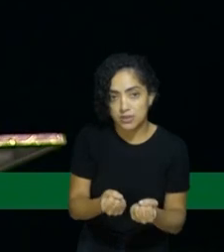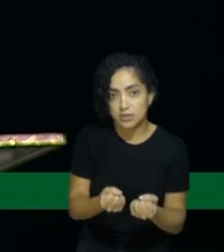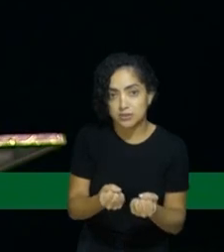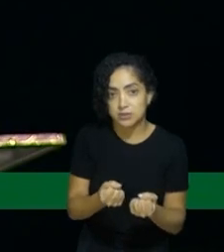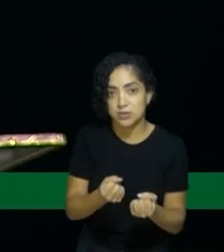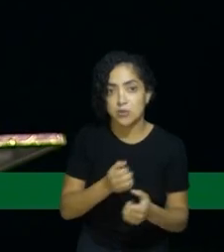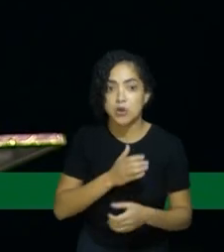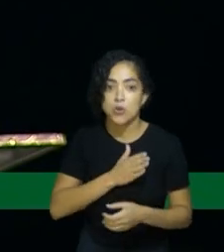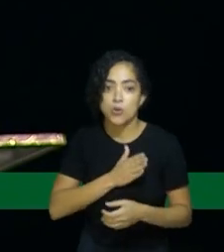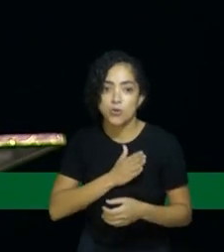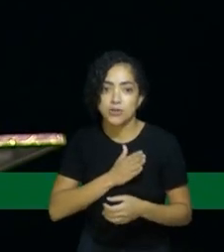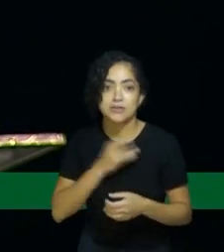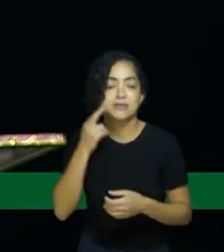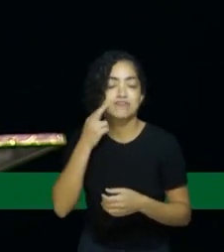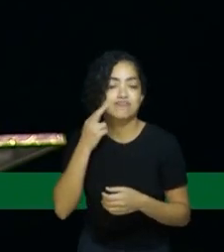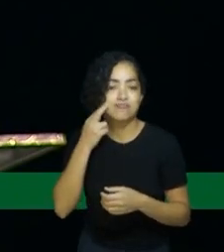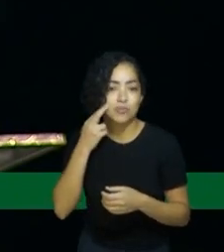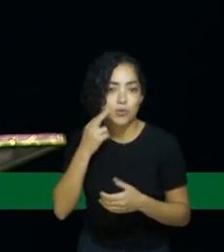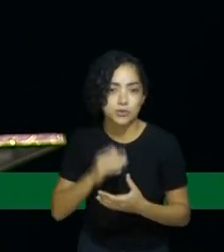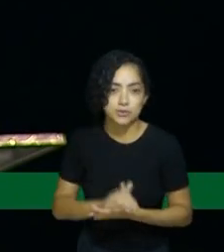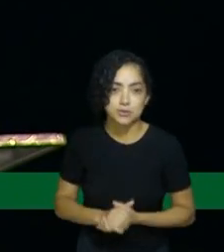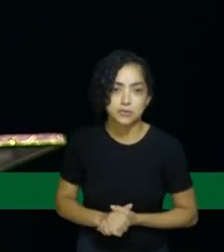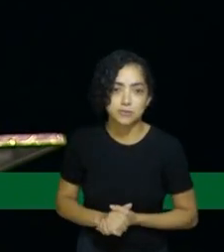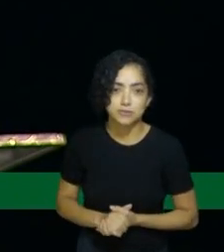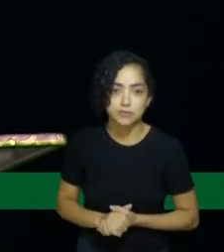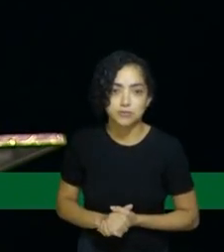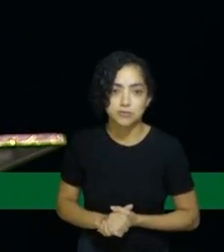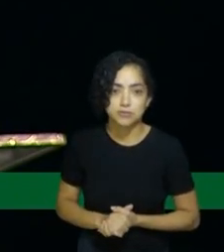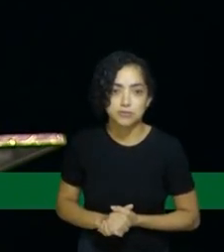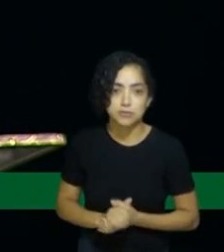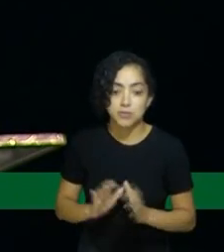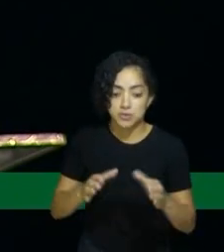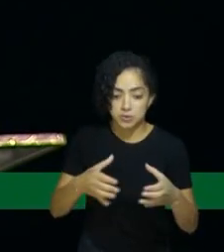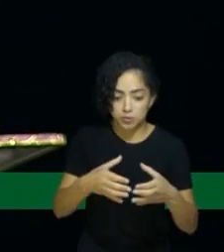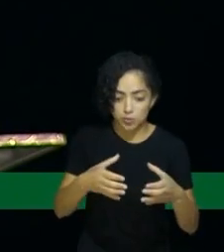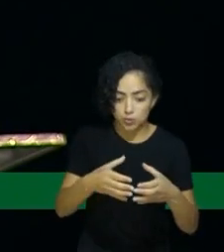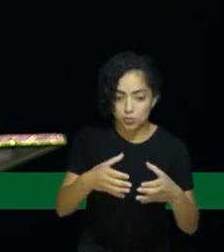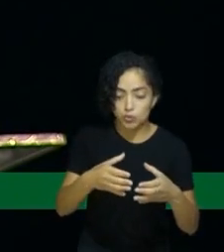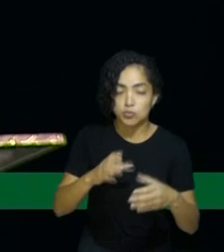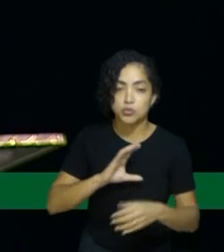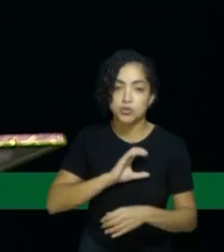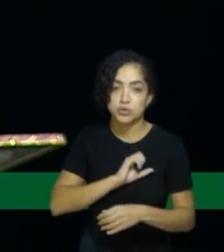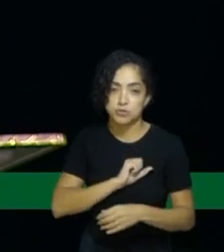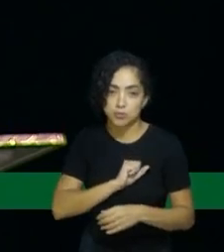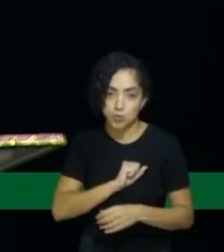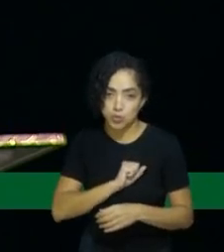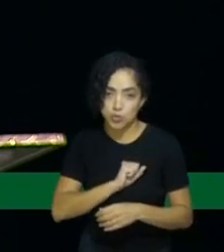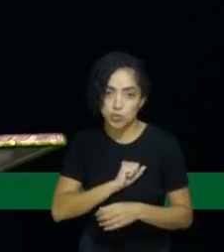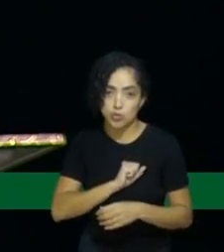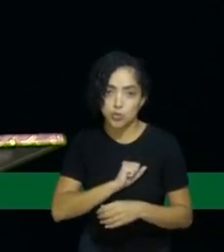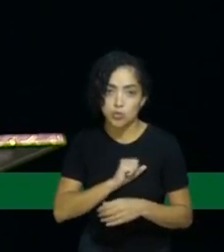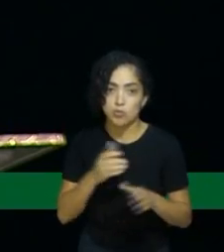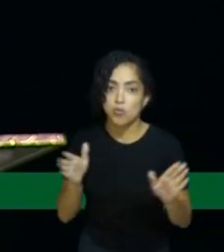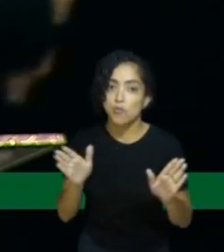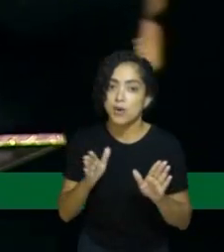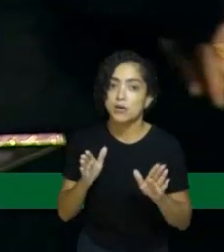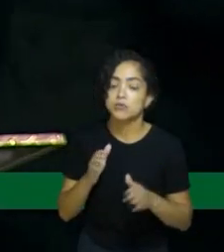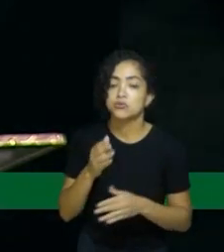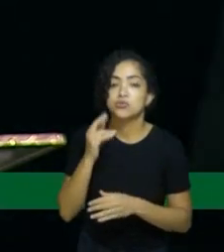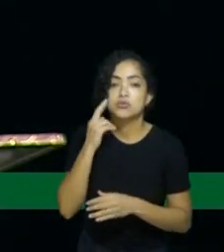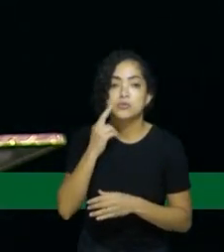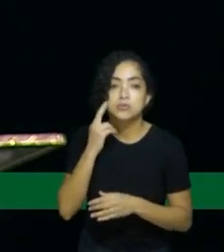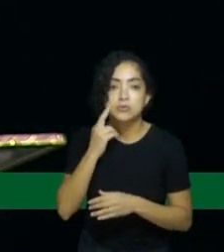coração Cor de Rosa somos uma rede de amor somos anjos Cor de Rosa